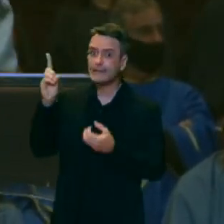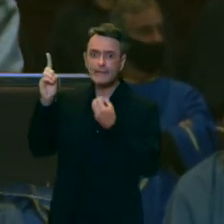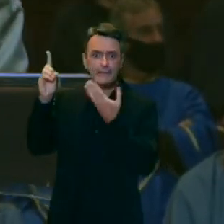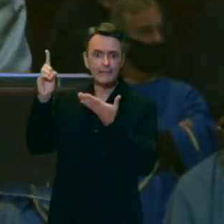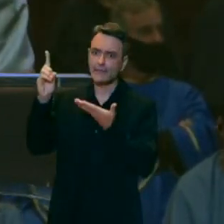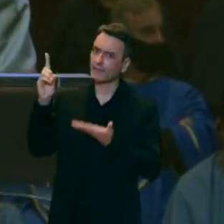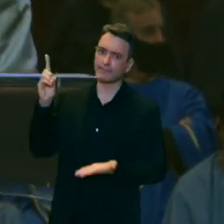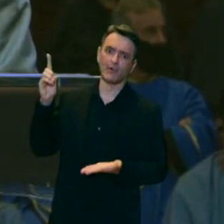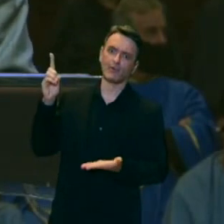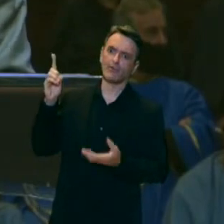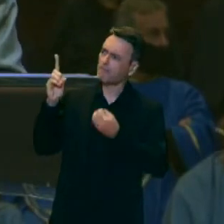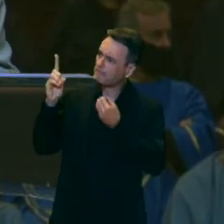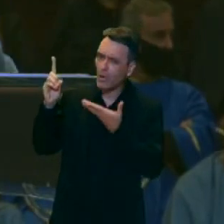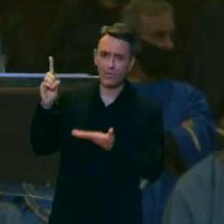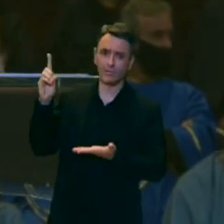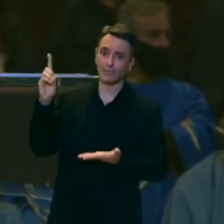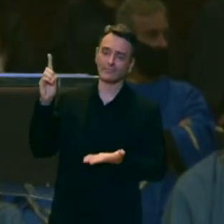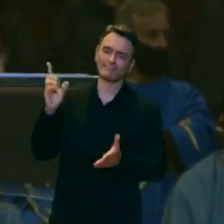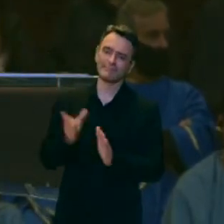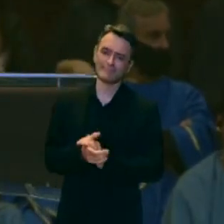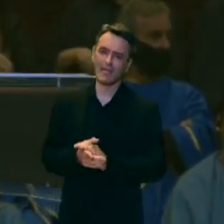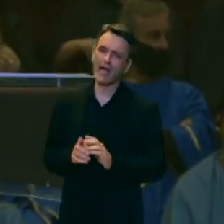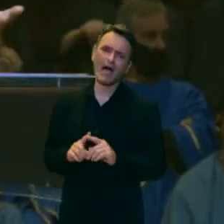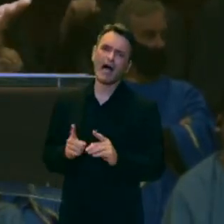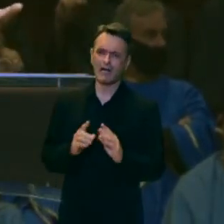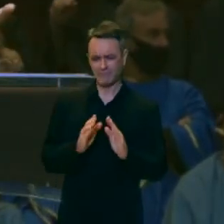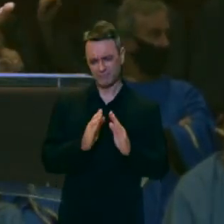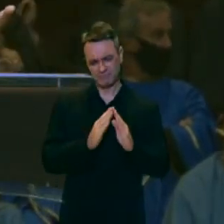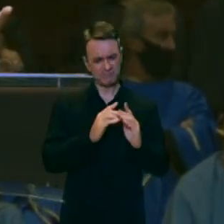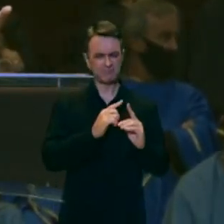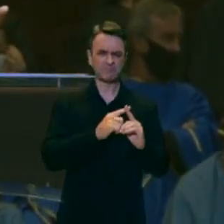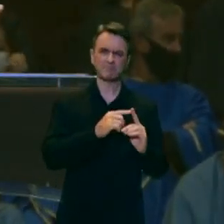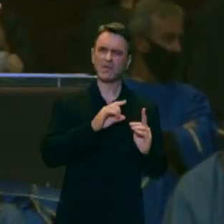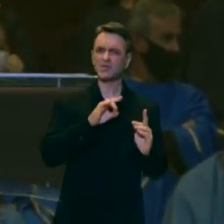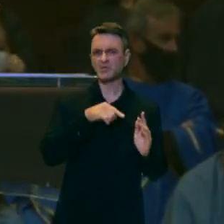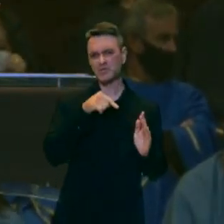Deus é muito bom, né? E a ideia não é só o templo, né? Porque